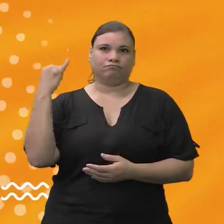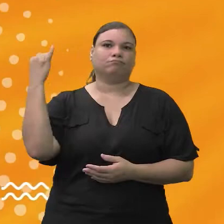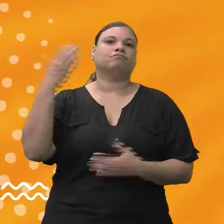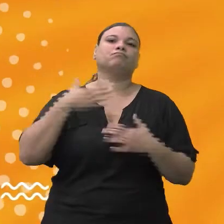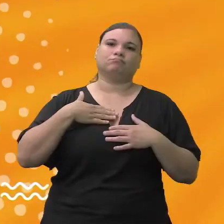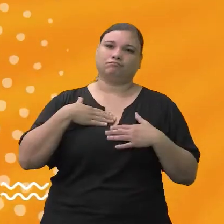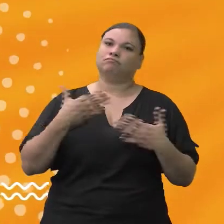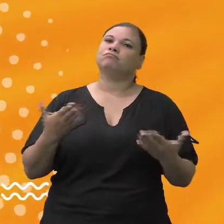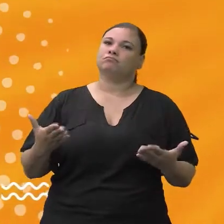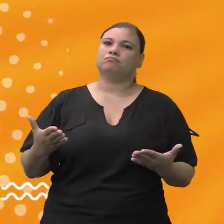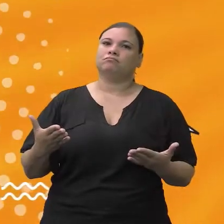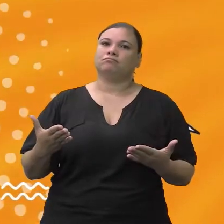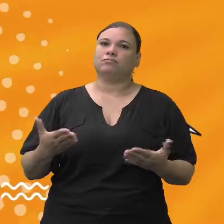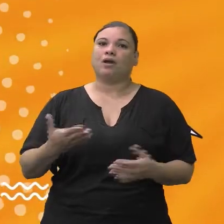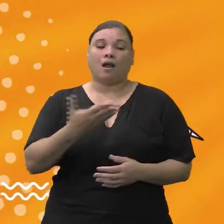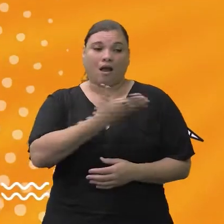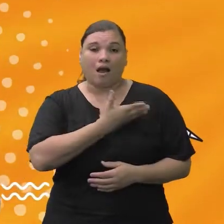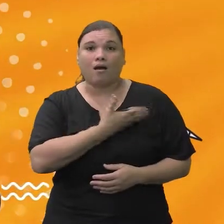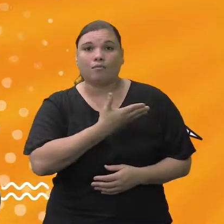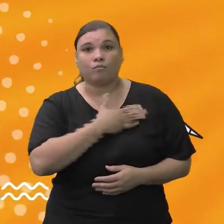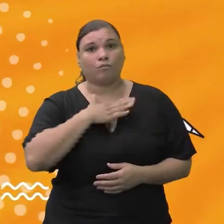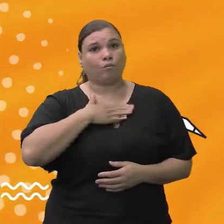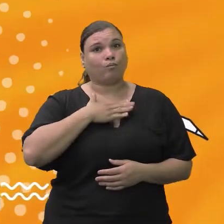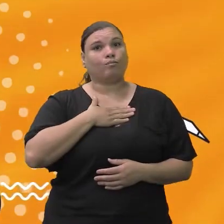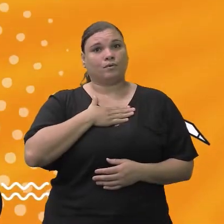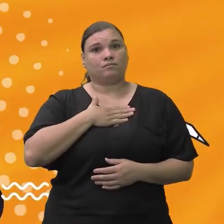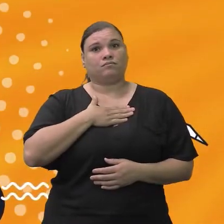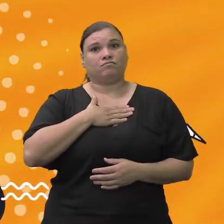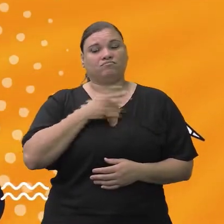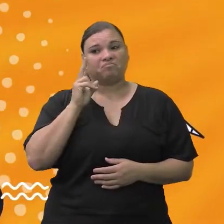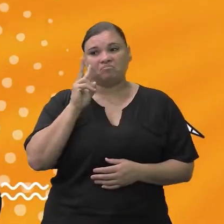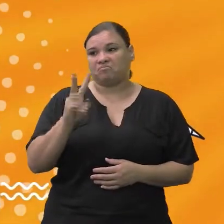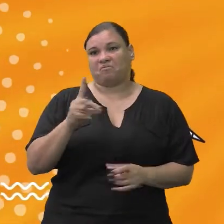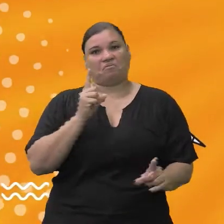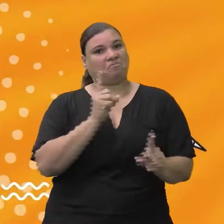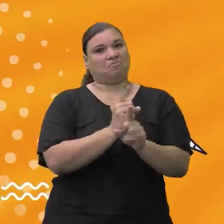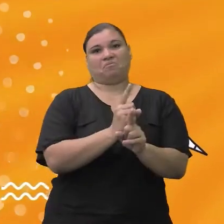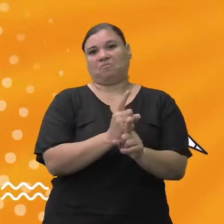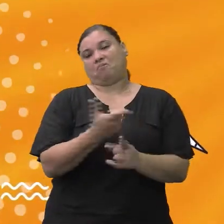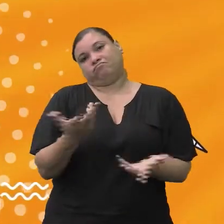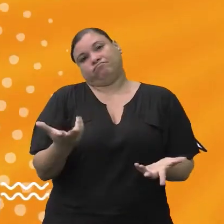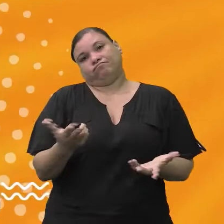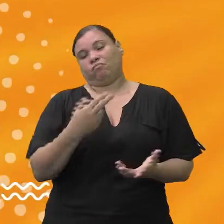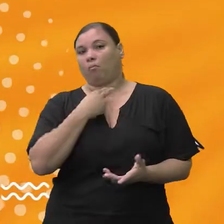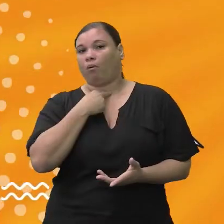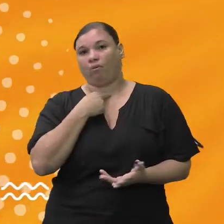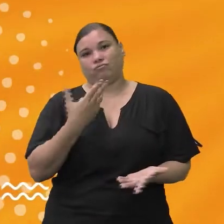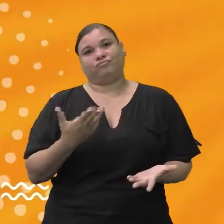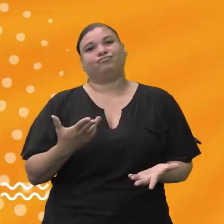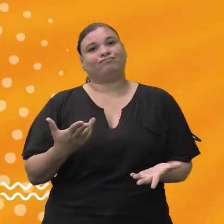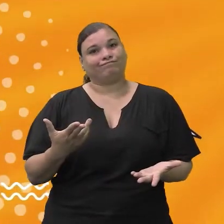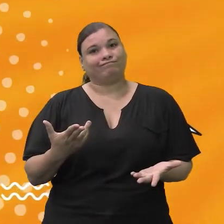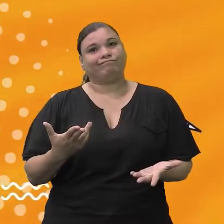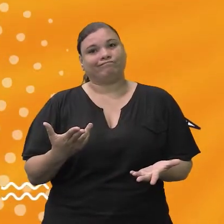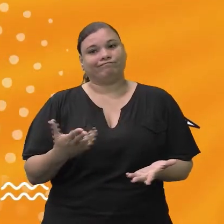Viver sem meus amigos. Ver as pessoas na rua. Que mora na rua, as pessoas que moram na rua.